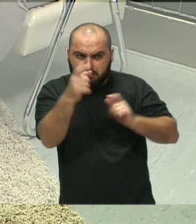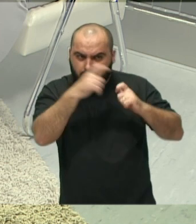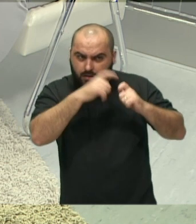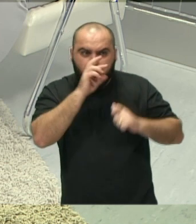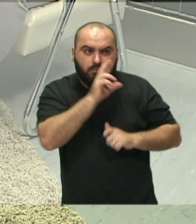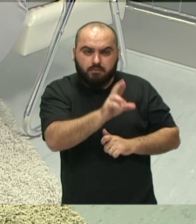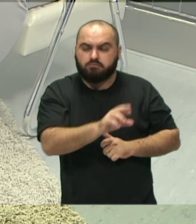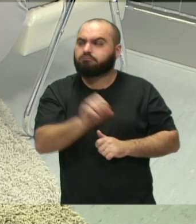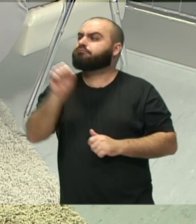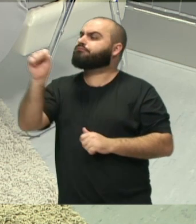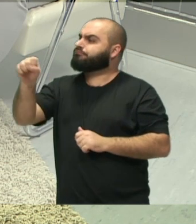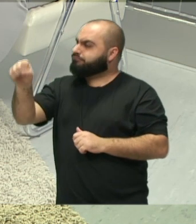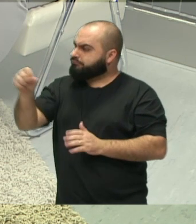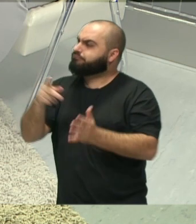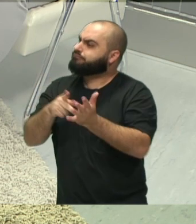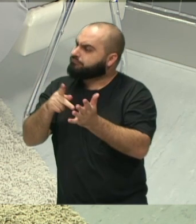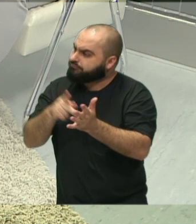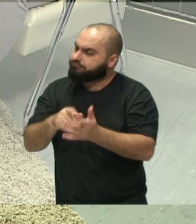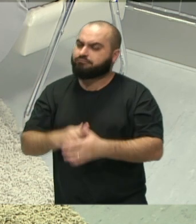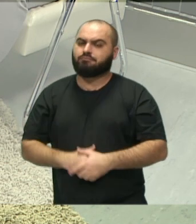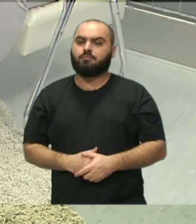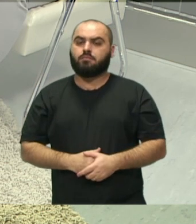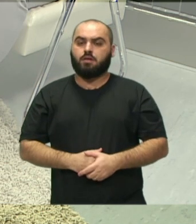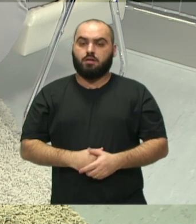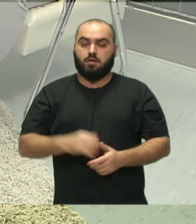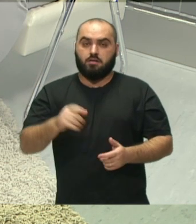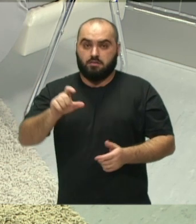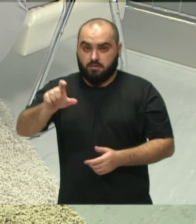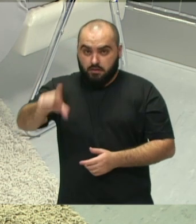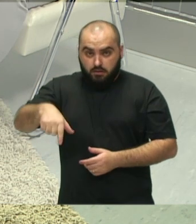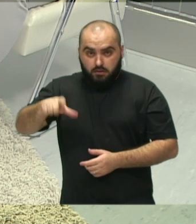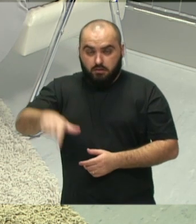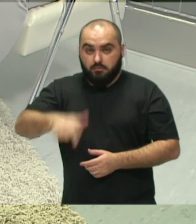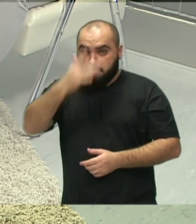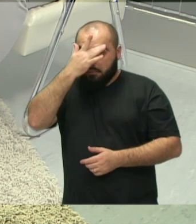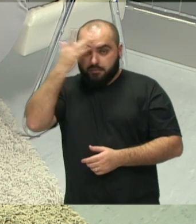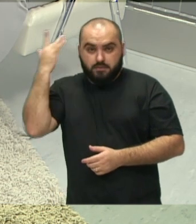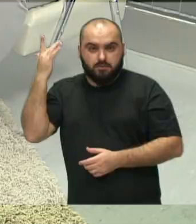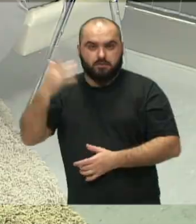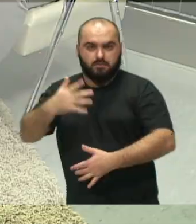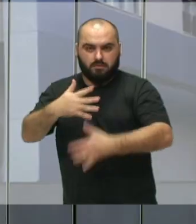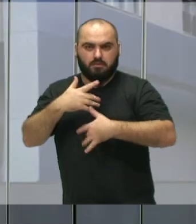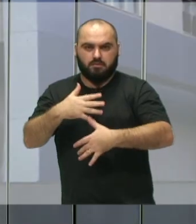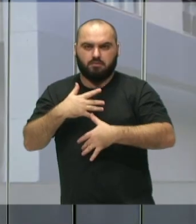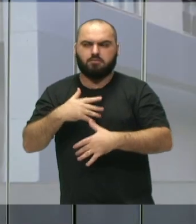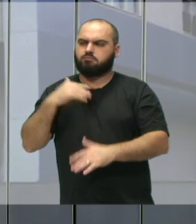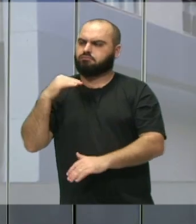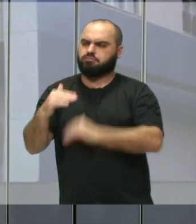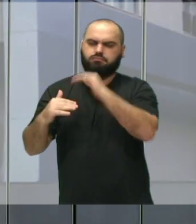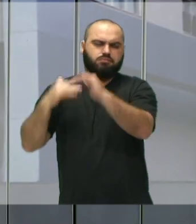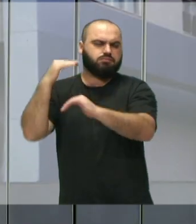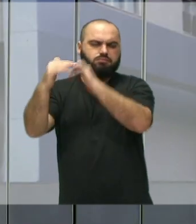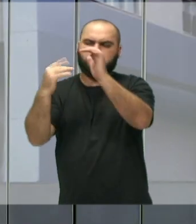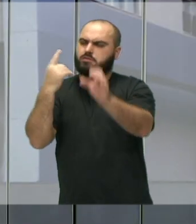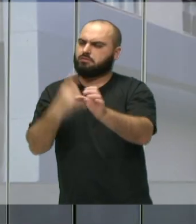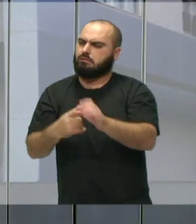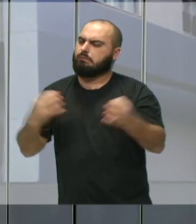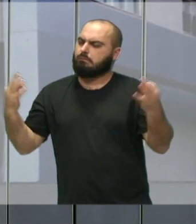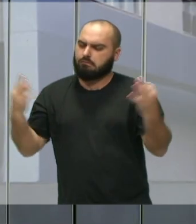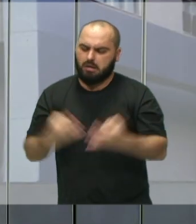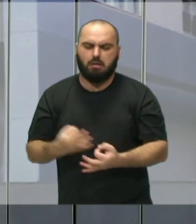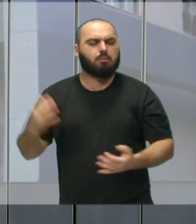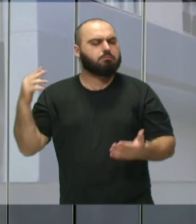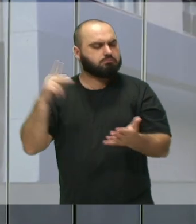E a carteira da pessoa com transtorno do espectro autista, ela foi um grande avanço na nossa cidade, sem dúvida alguma,